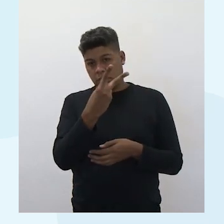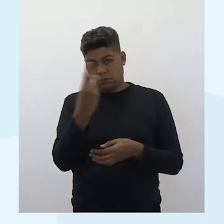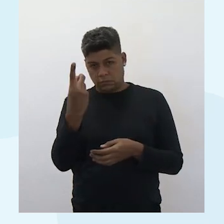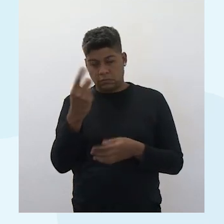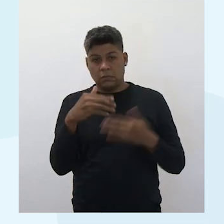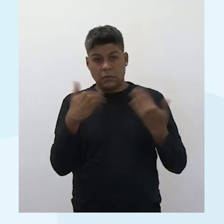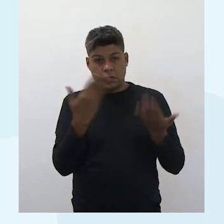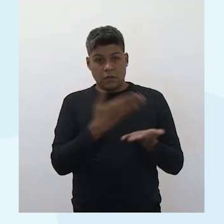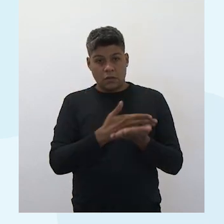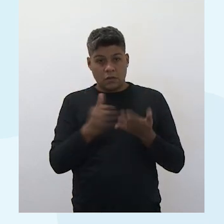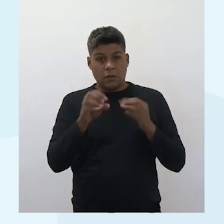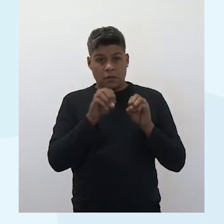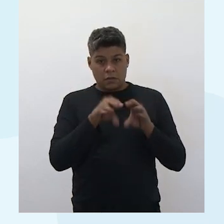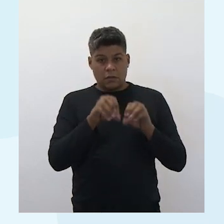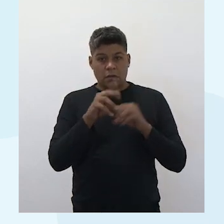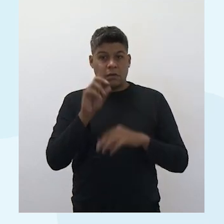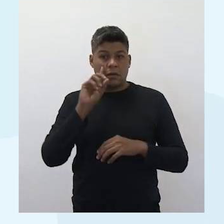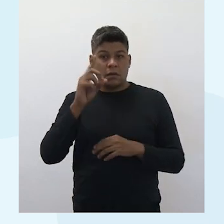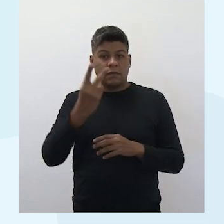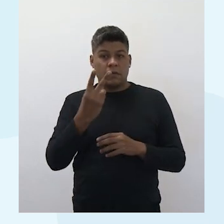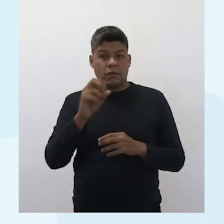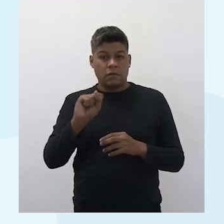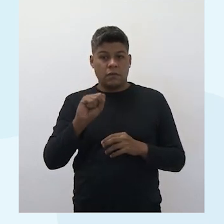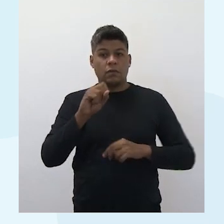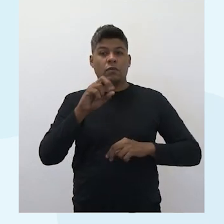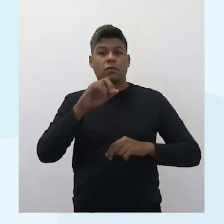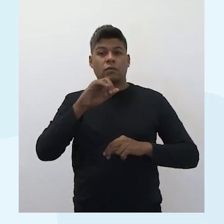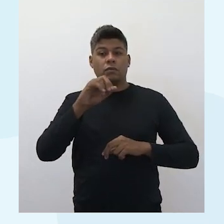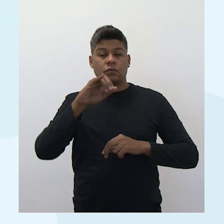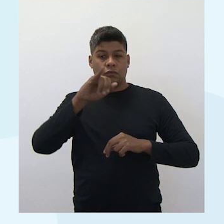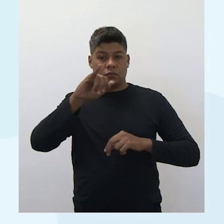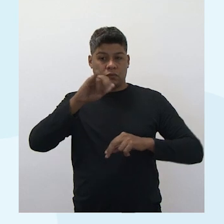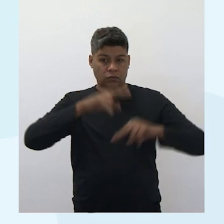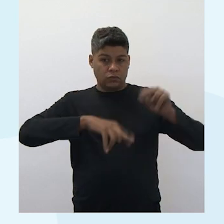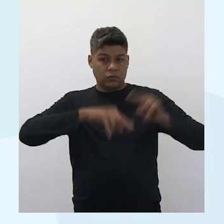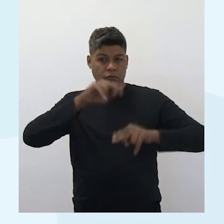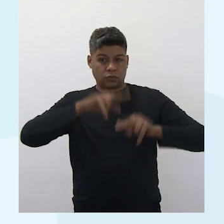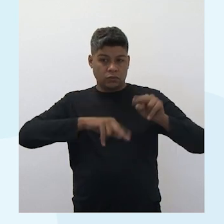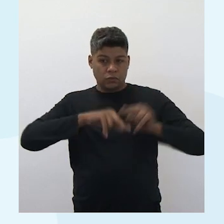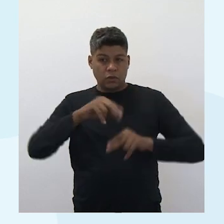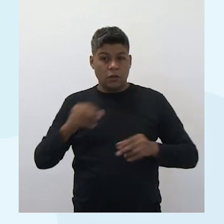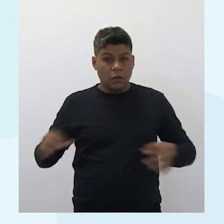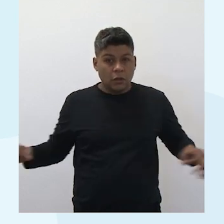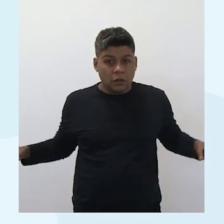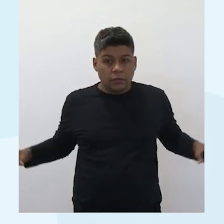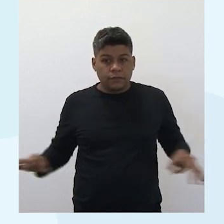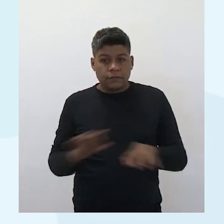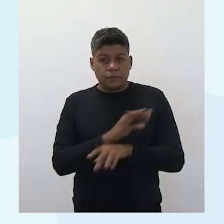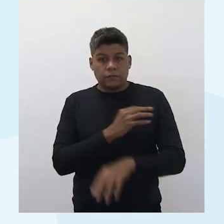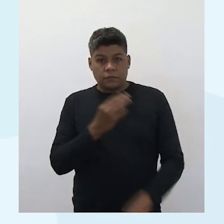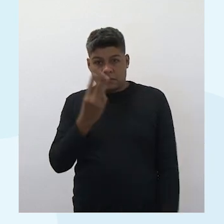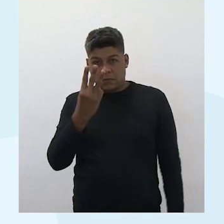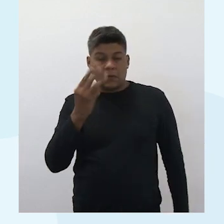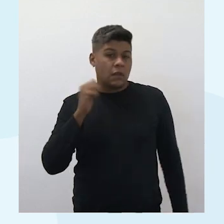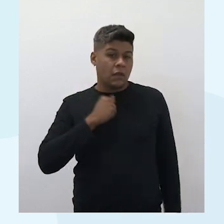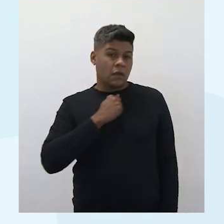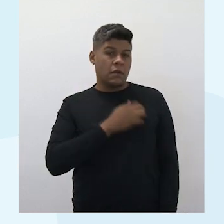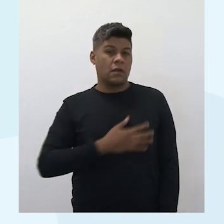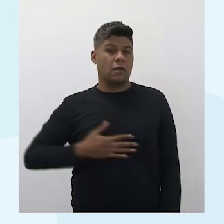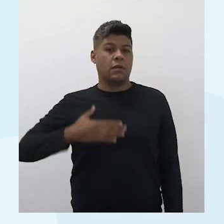Então, o início da aplicação, 28 de junho de 2021, e o término da aplicação, 3 de agosto